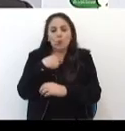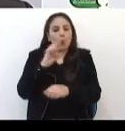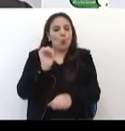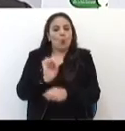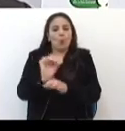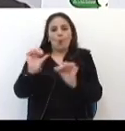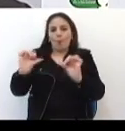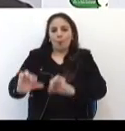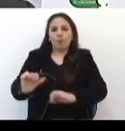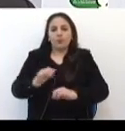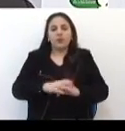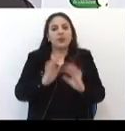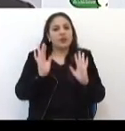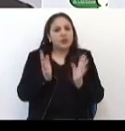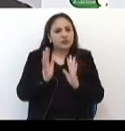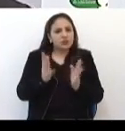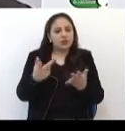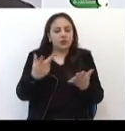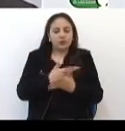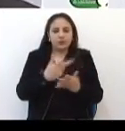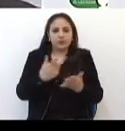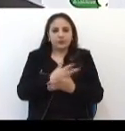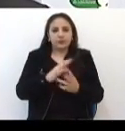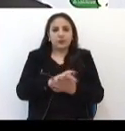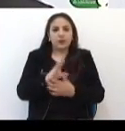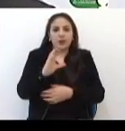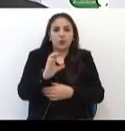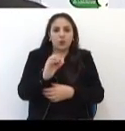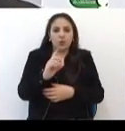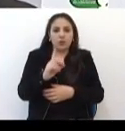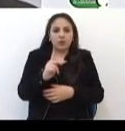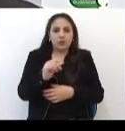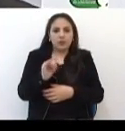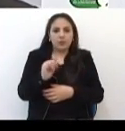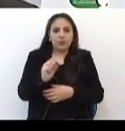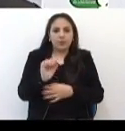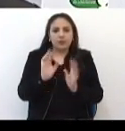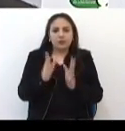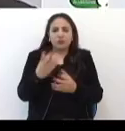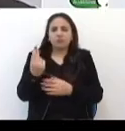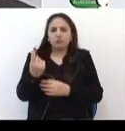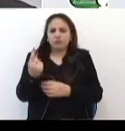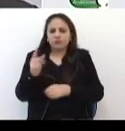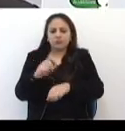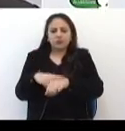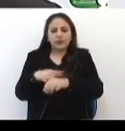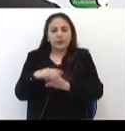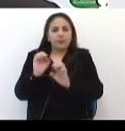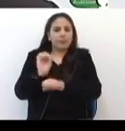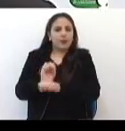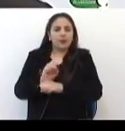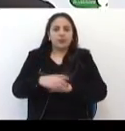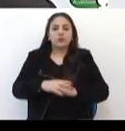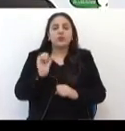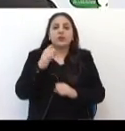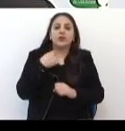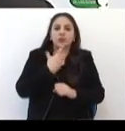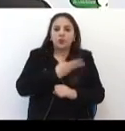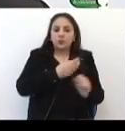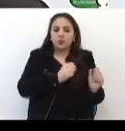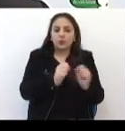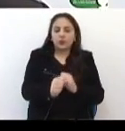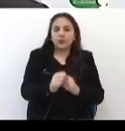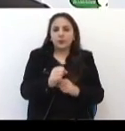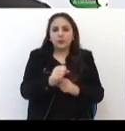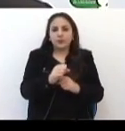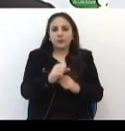não poderia mais nem rodar, coisa que já vem ocorrendo. A Codepas já tirou esse ônibus de linha há muito tempo. Então, o que nós temos de